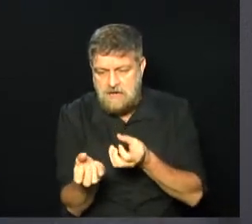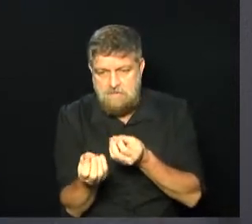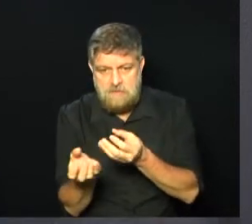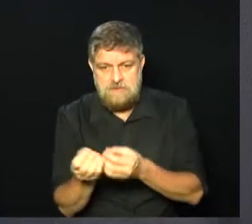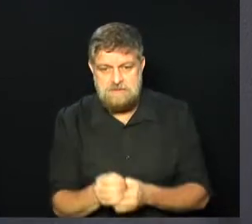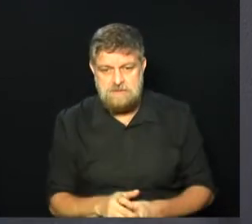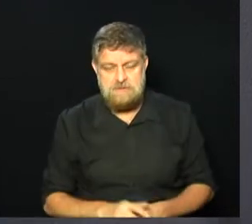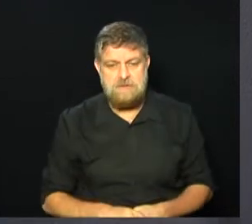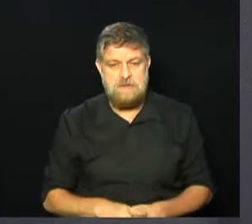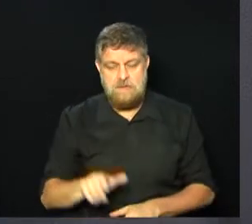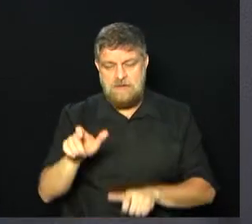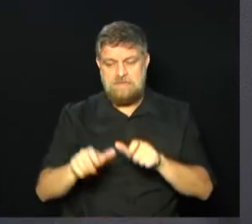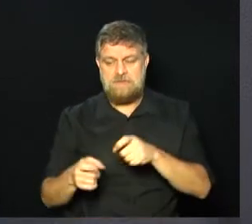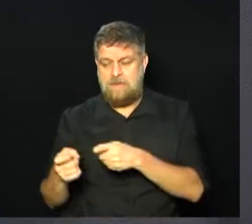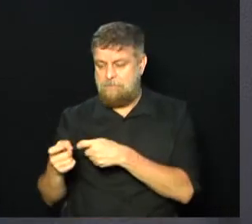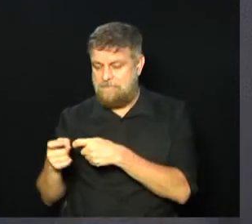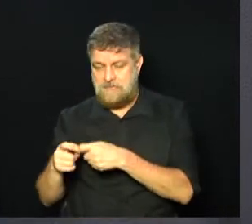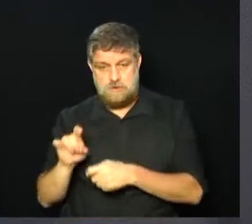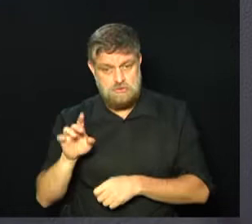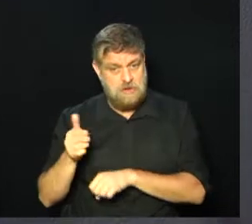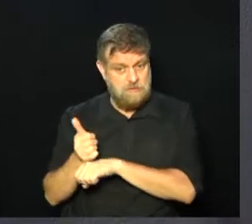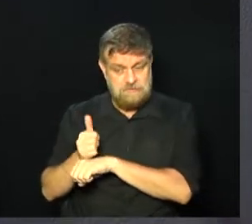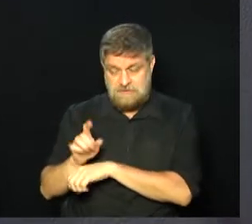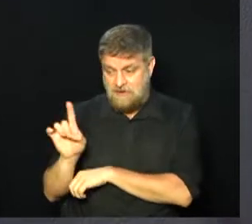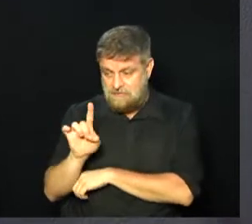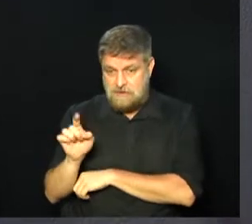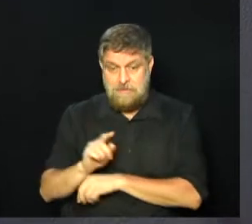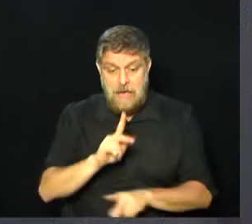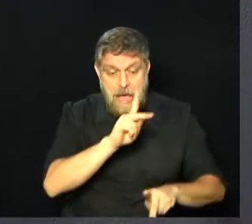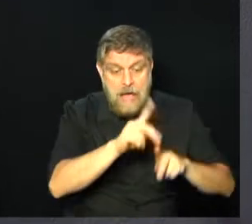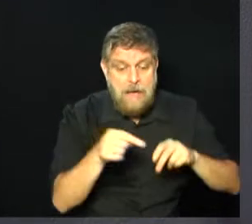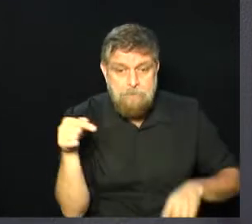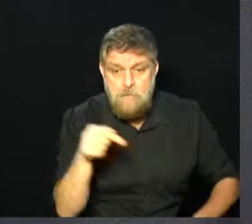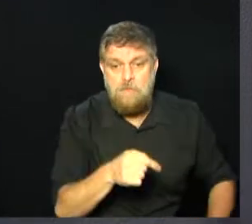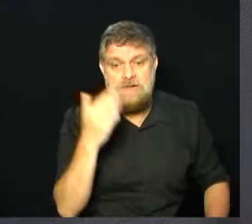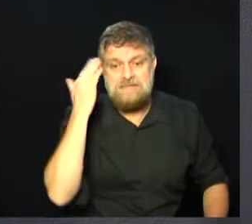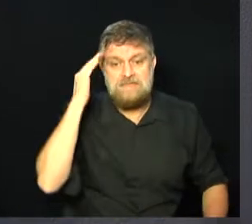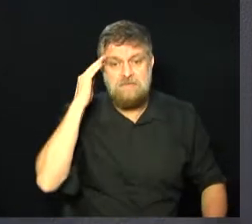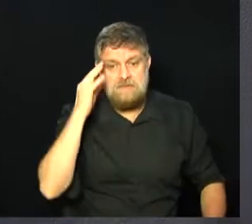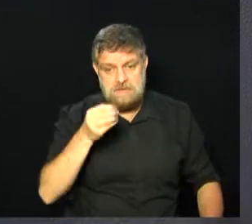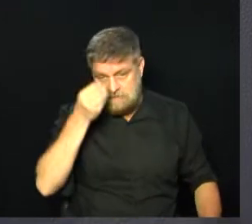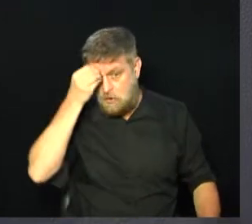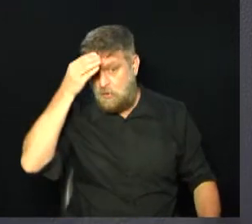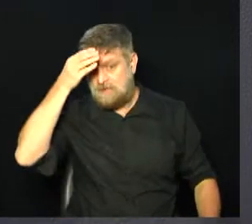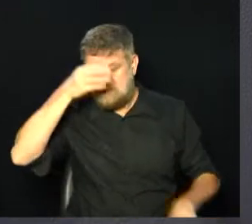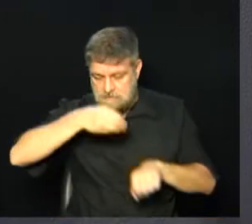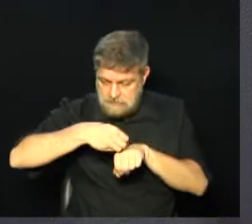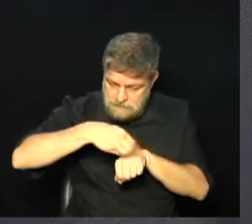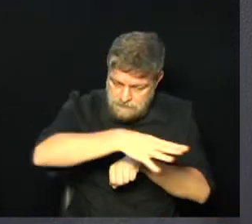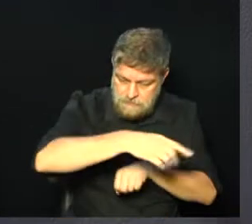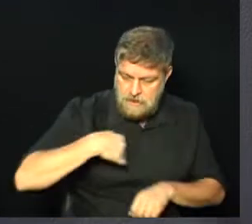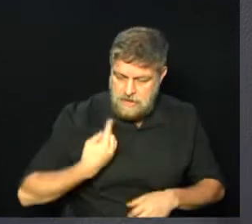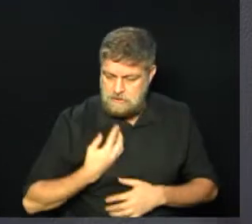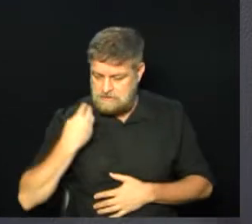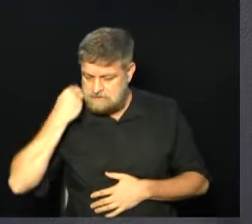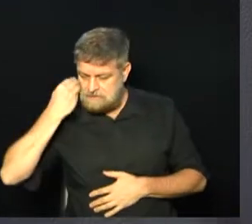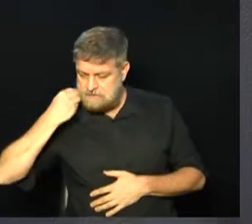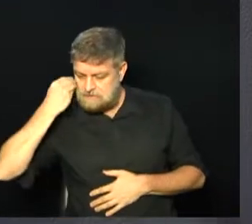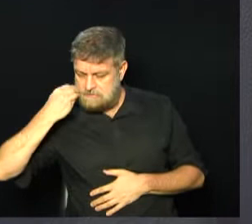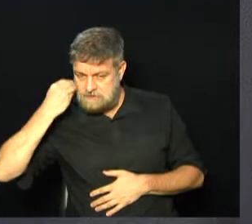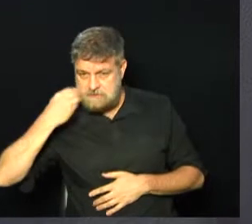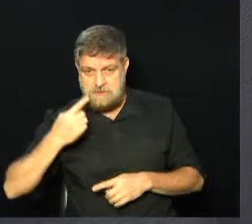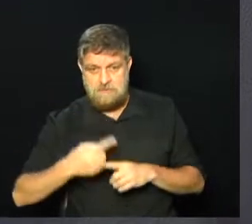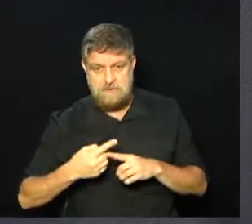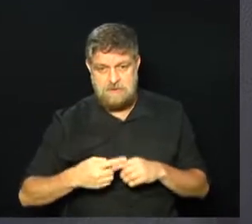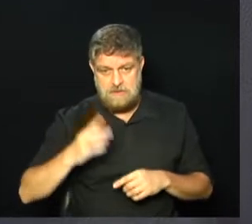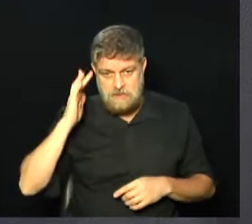a comunidade médica, mas também para a população, contribuir com o conhecimento, contribuir com a nossa experiência, porque eu acho